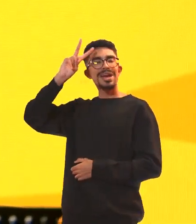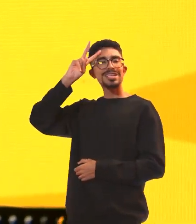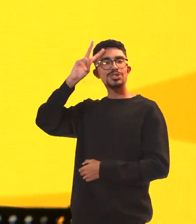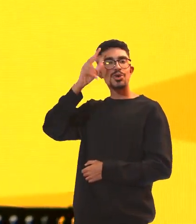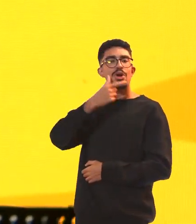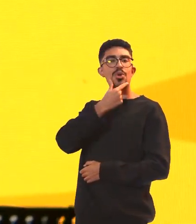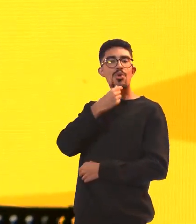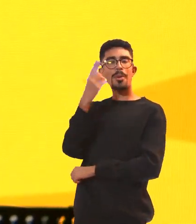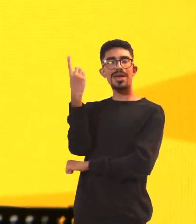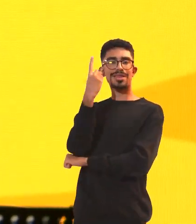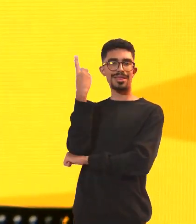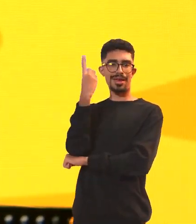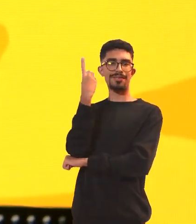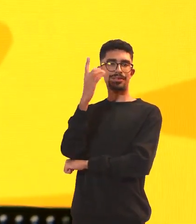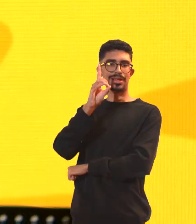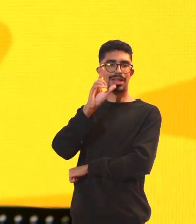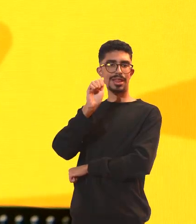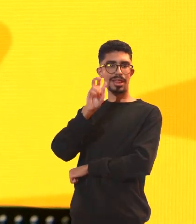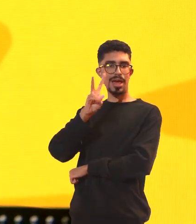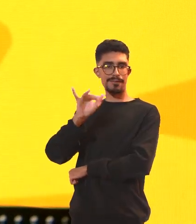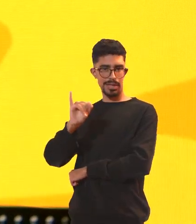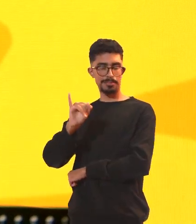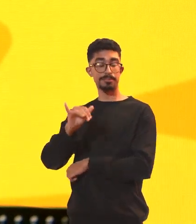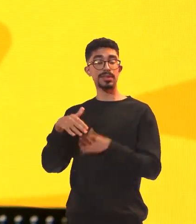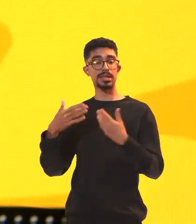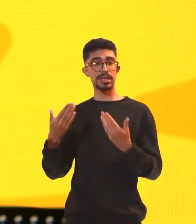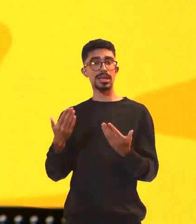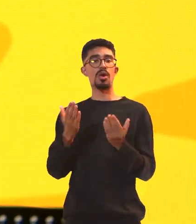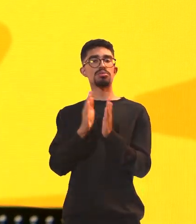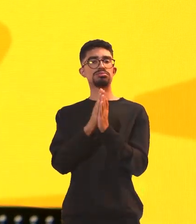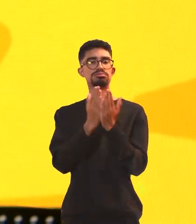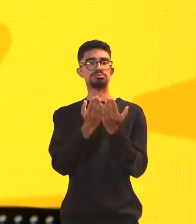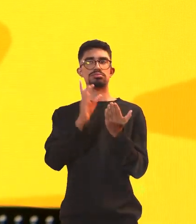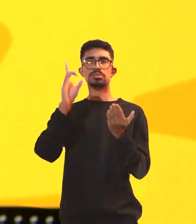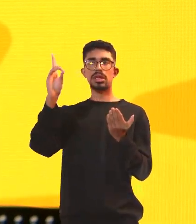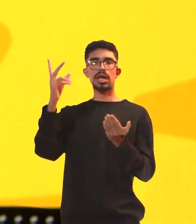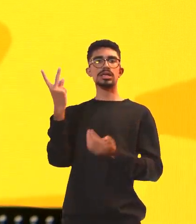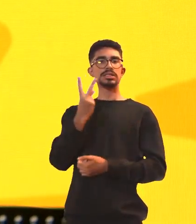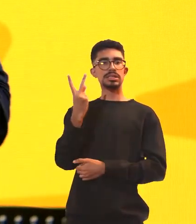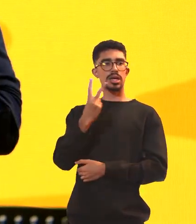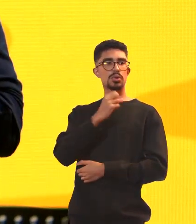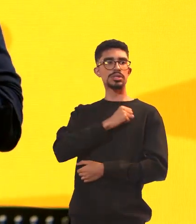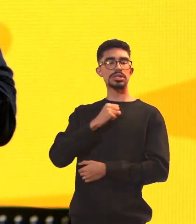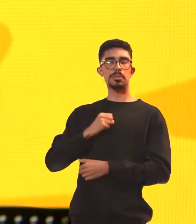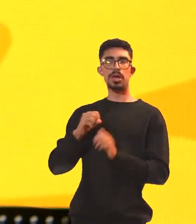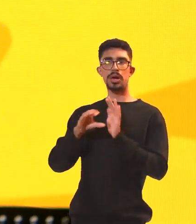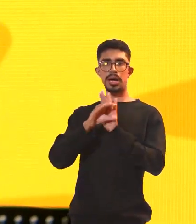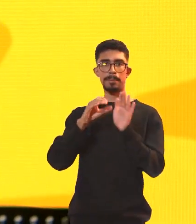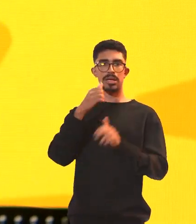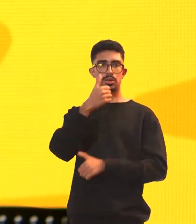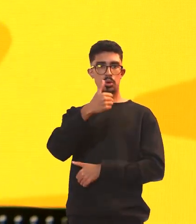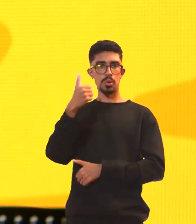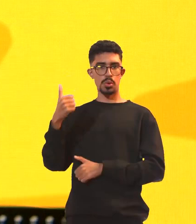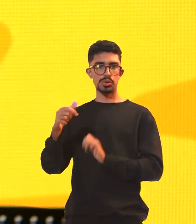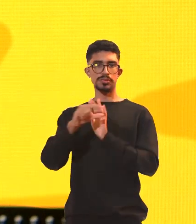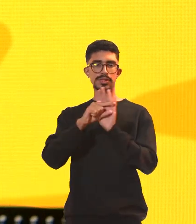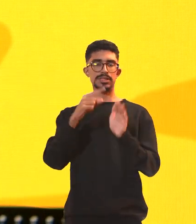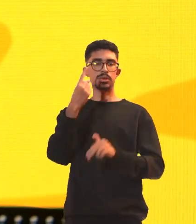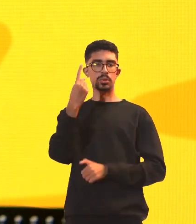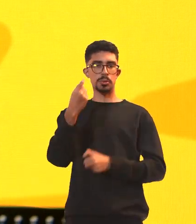Ok? Então a gente vai olhar para esse texto juntos. 2 Samuel capítulo 11, a partir do primeiro versículo diz